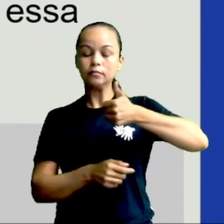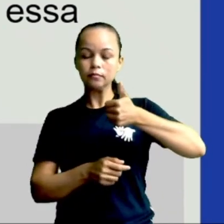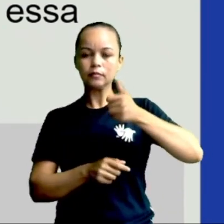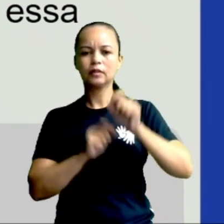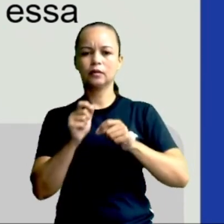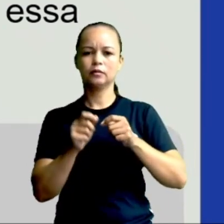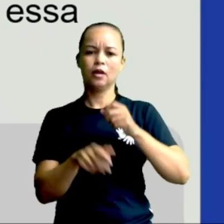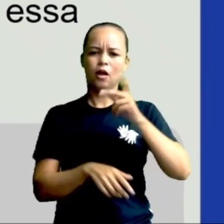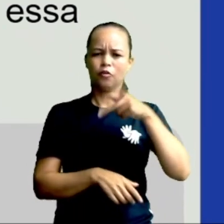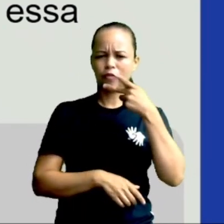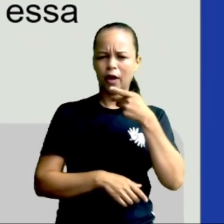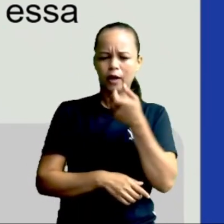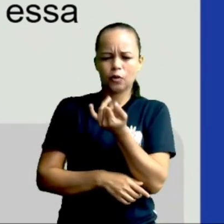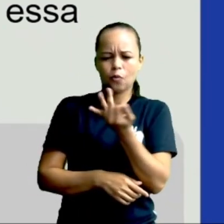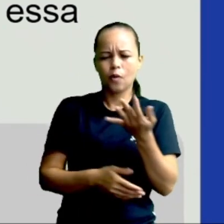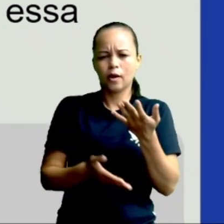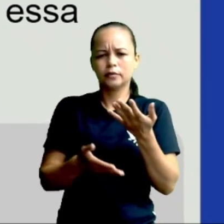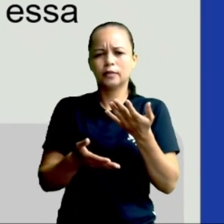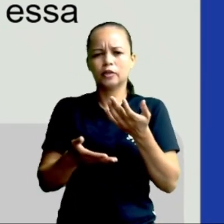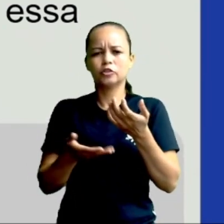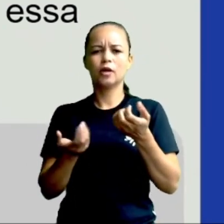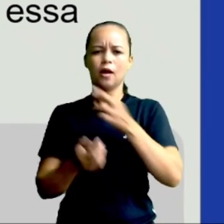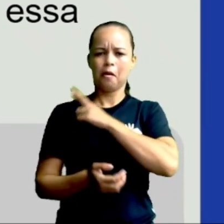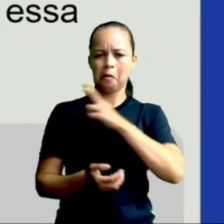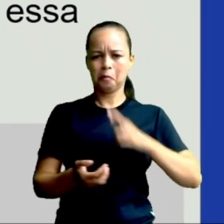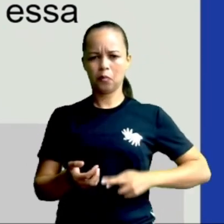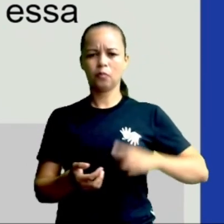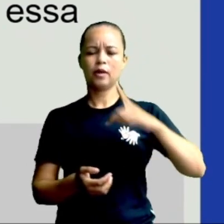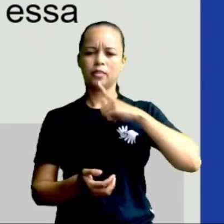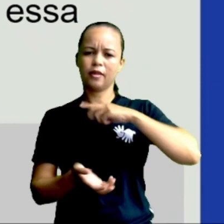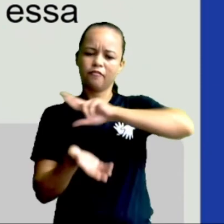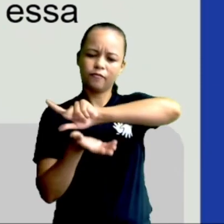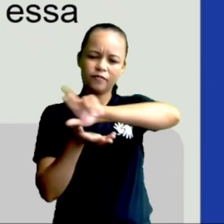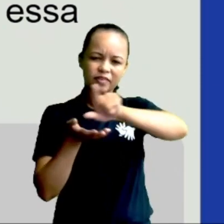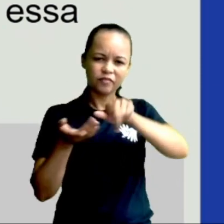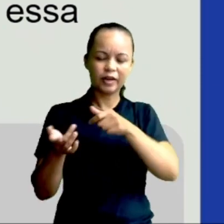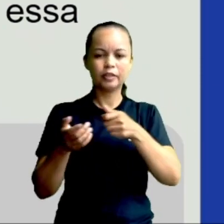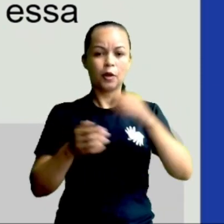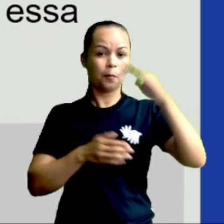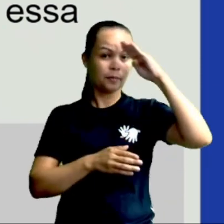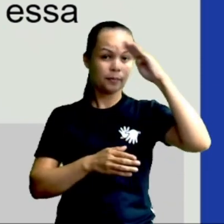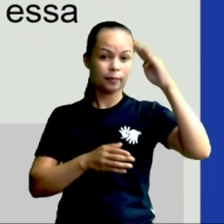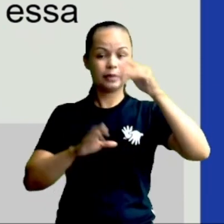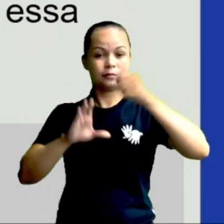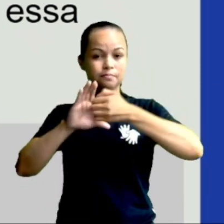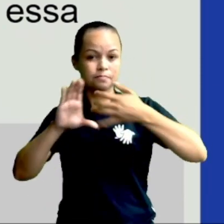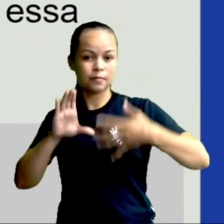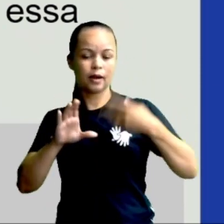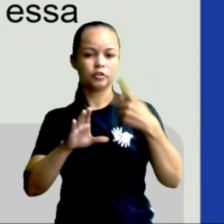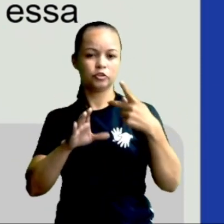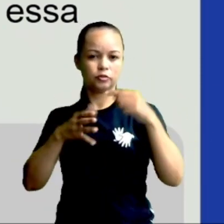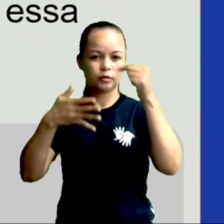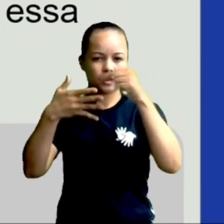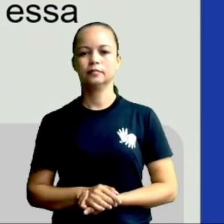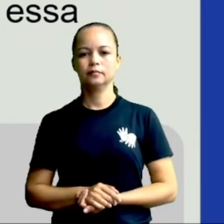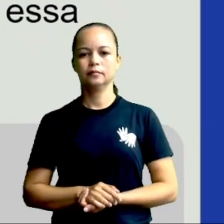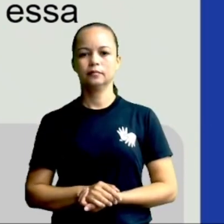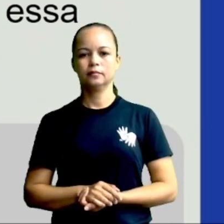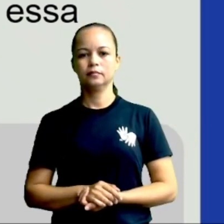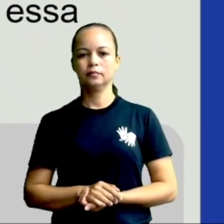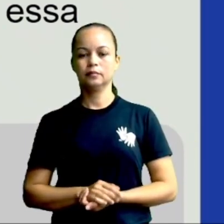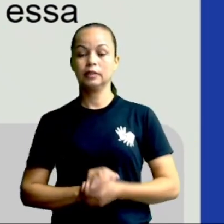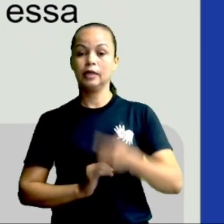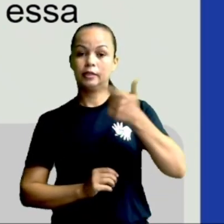questão: cite quantas repúblicas diferentes já tivemos e quais as principais características de cada uma delas.